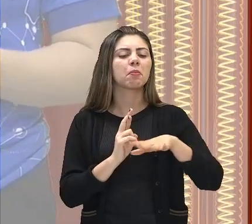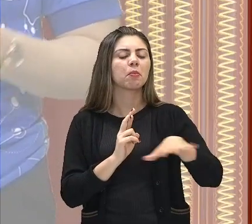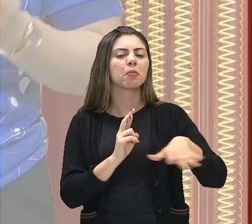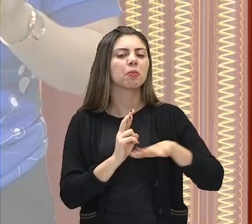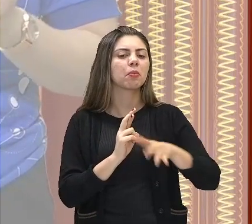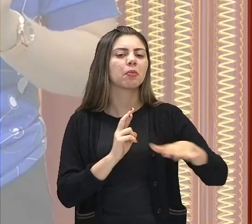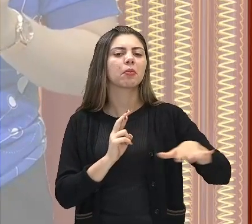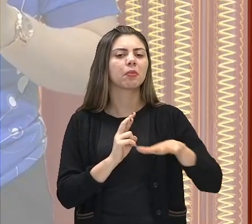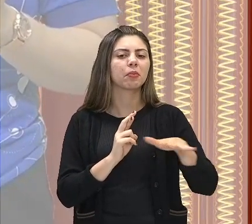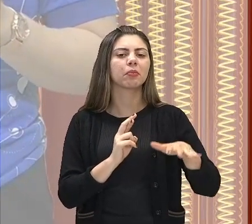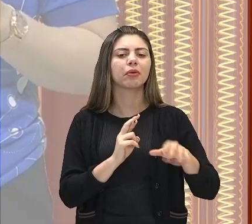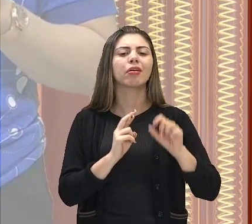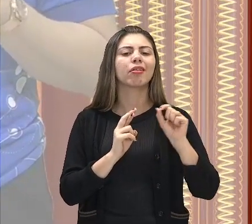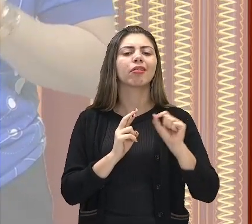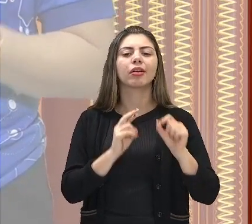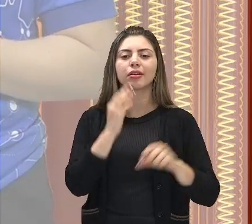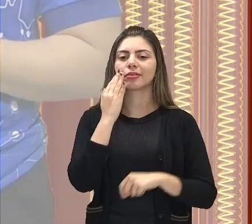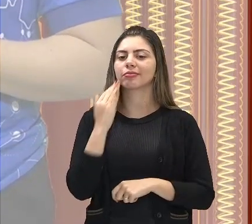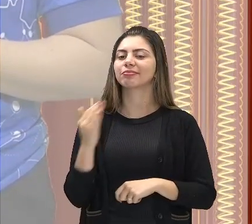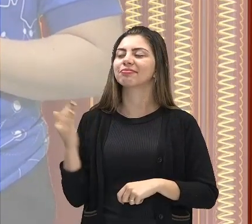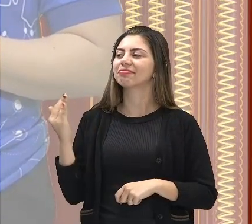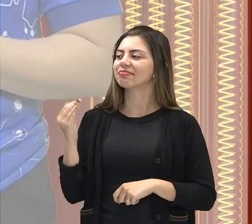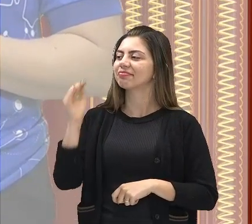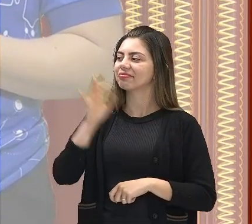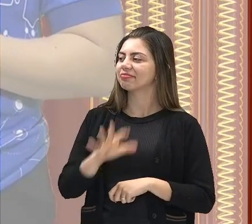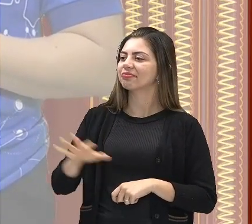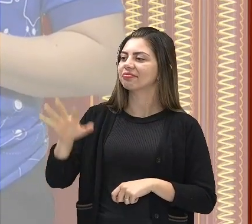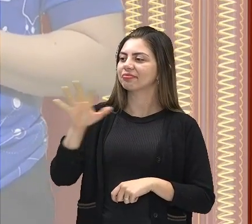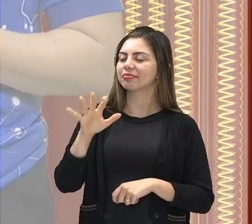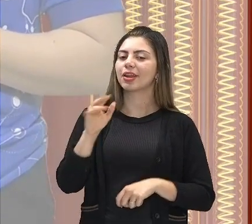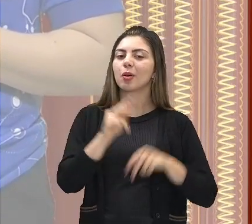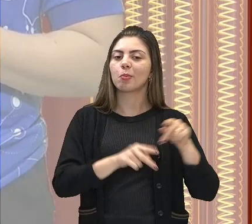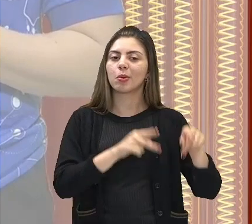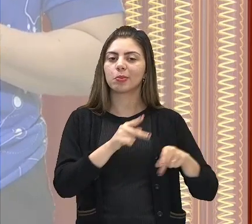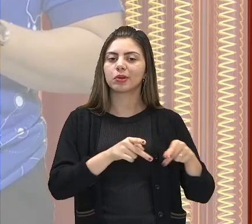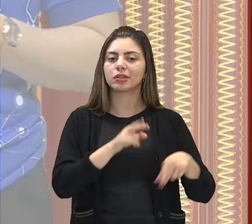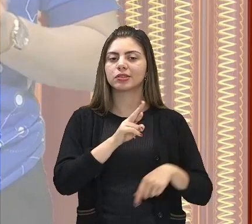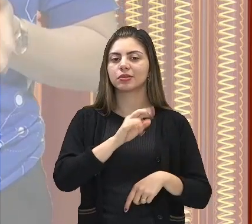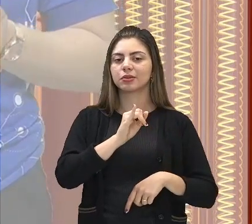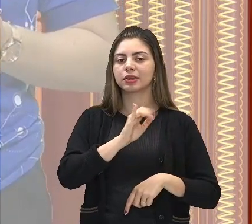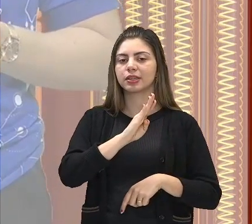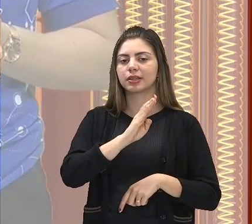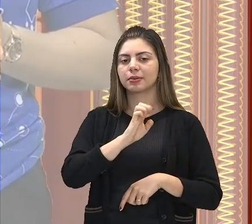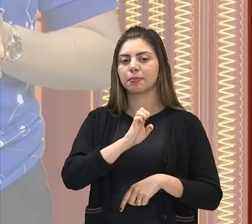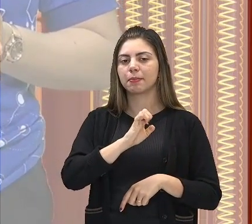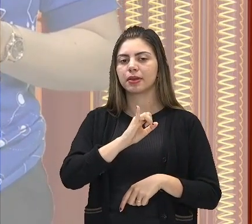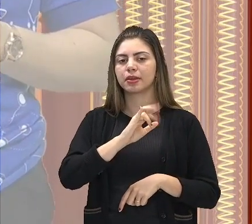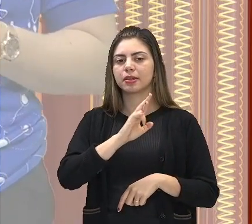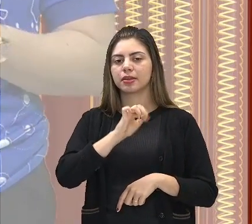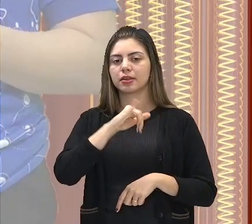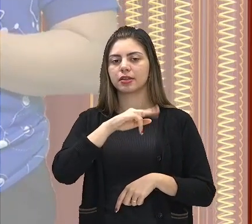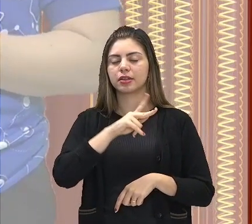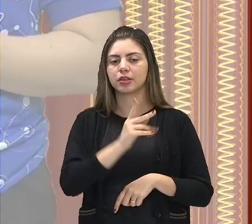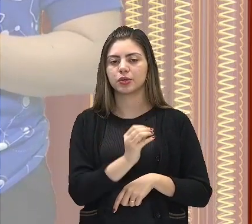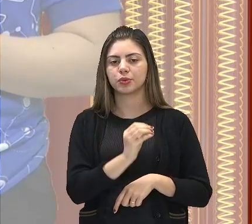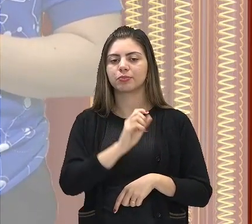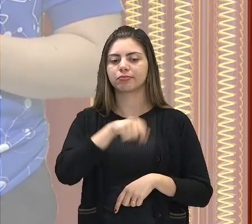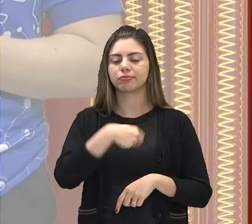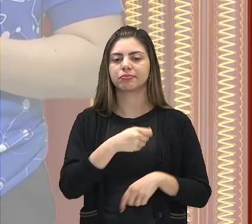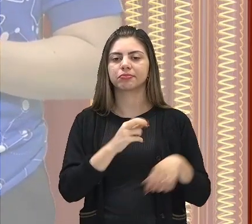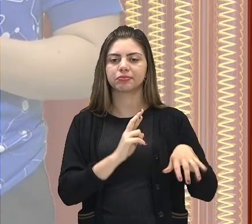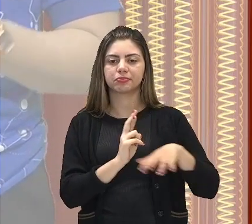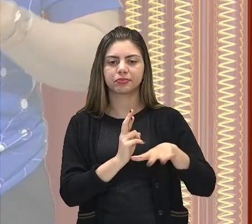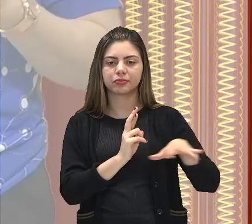né? Olhem aqui na imagem, eu tenho aqui os povos ribeirinhos. Este homem aqui, né,